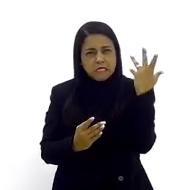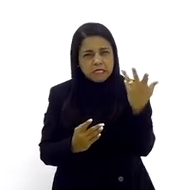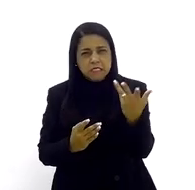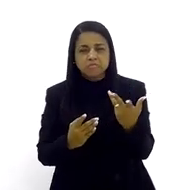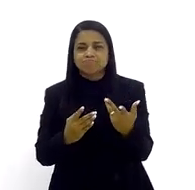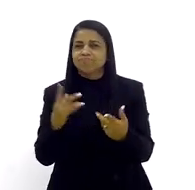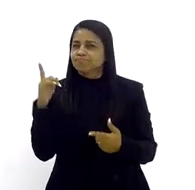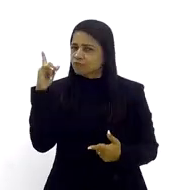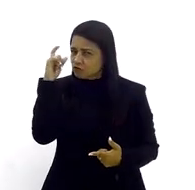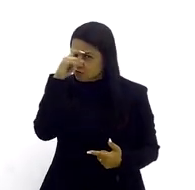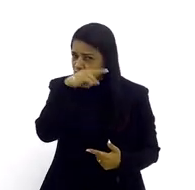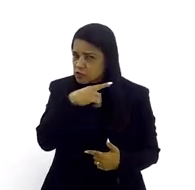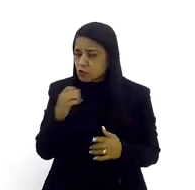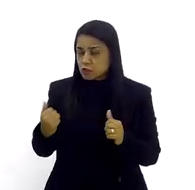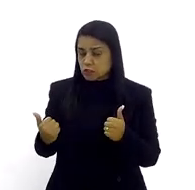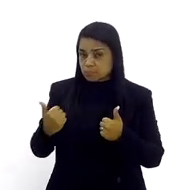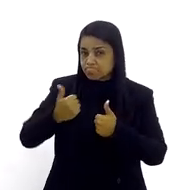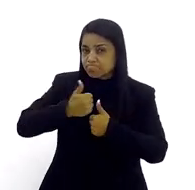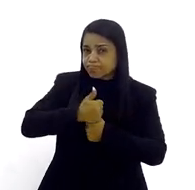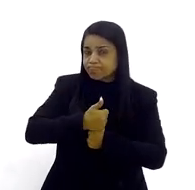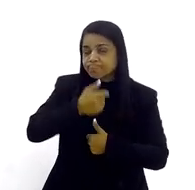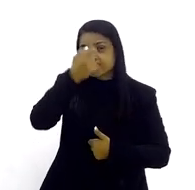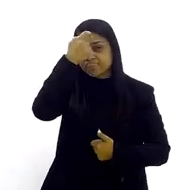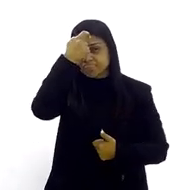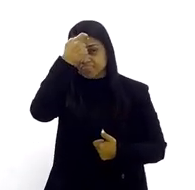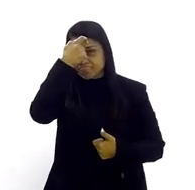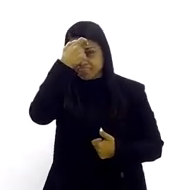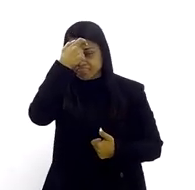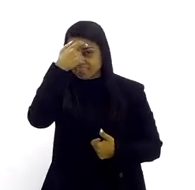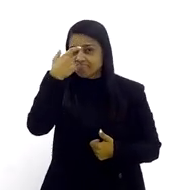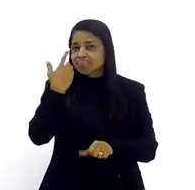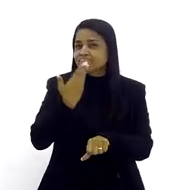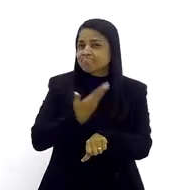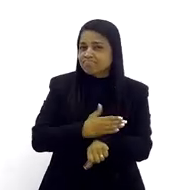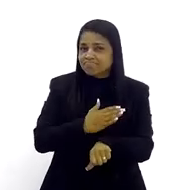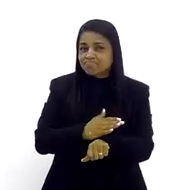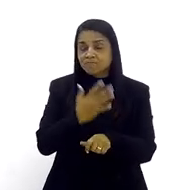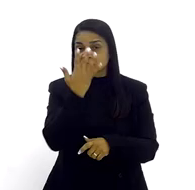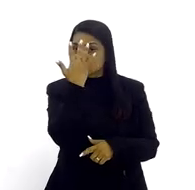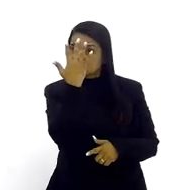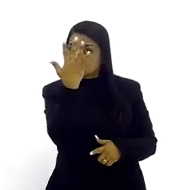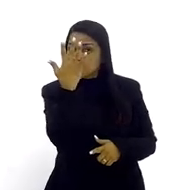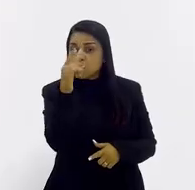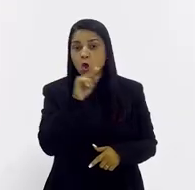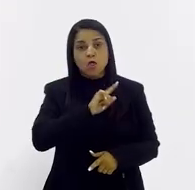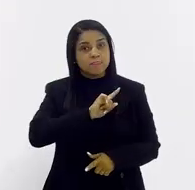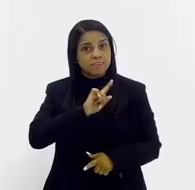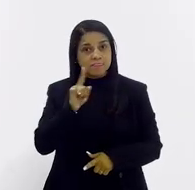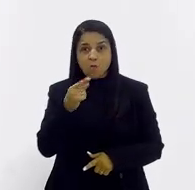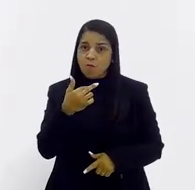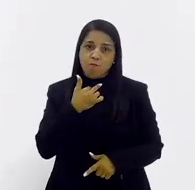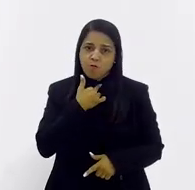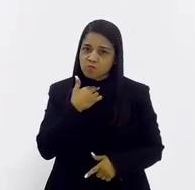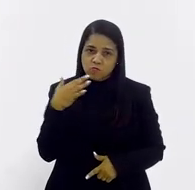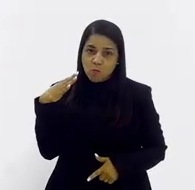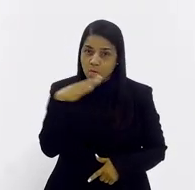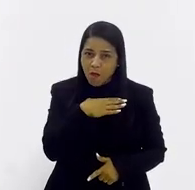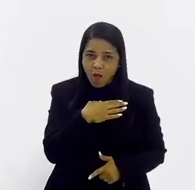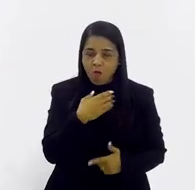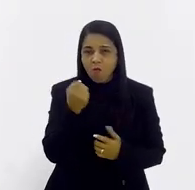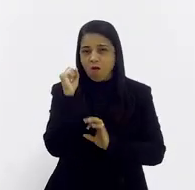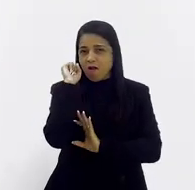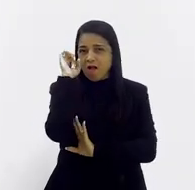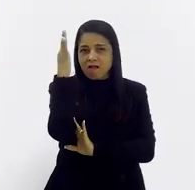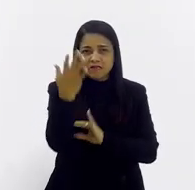é muito difícil eu acho que é o exercício mais difícil você se olhar no espelho e fala não vou te falar o exercício